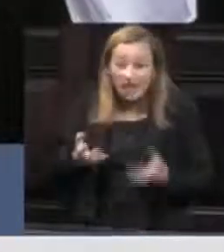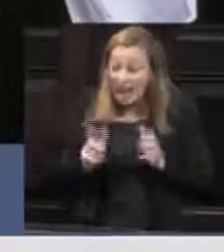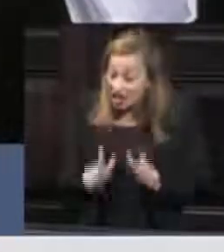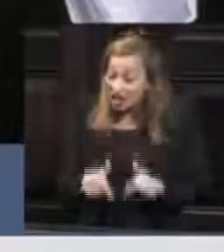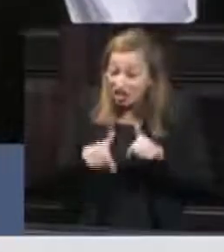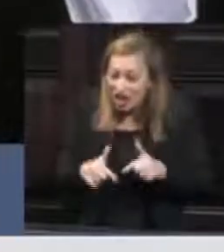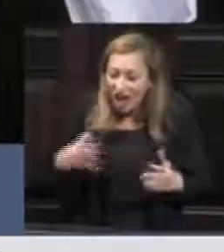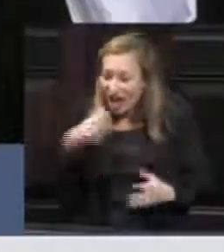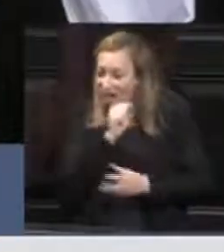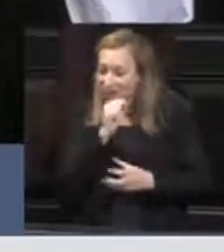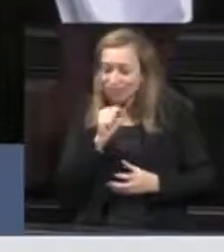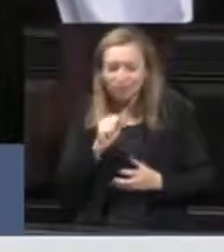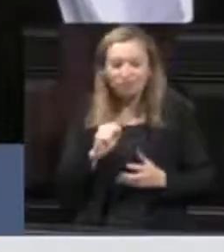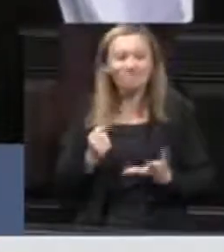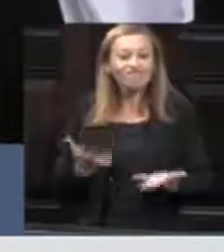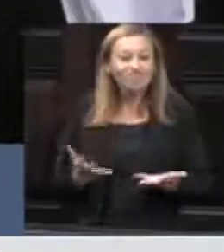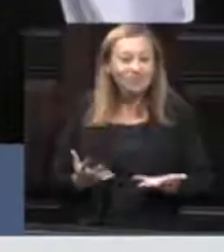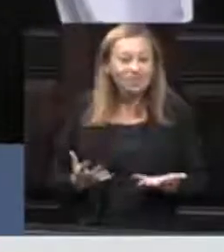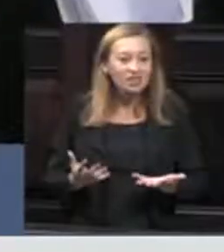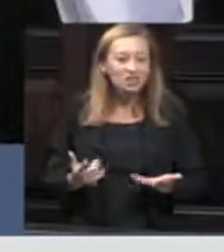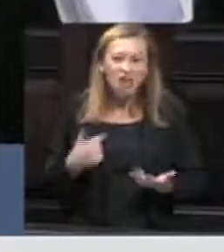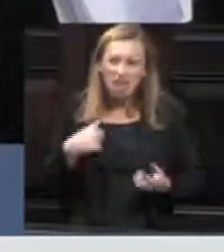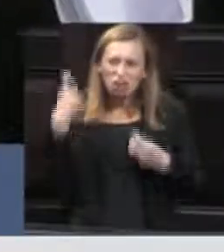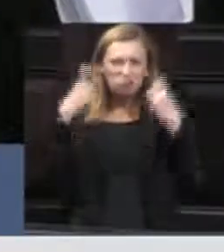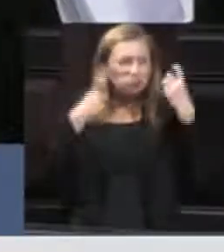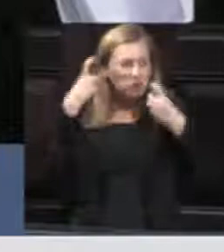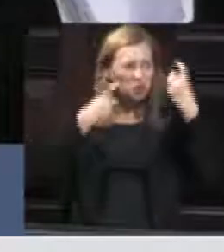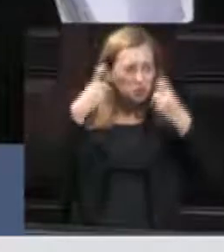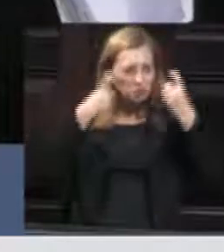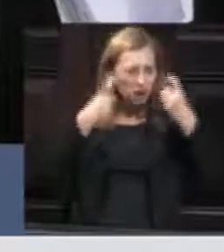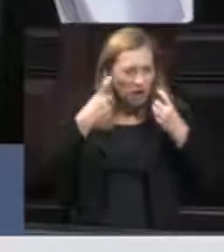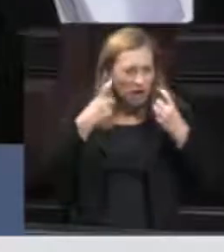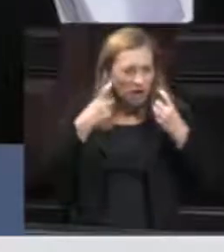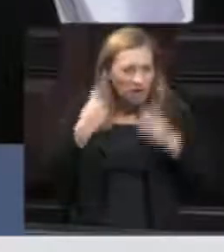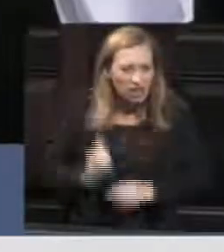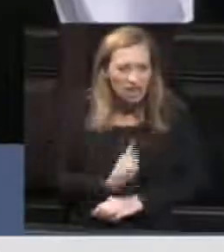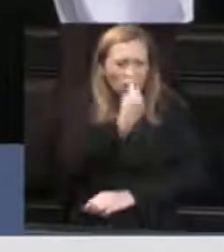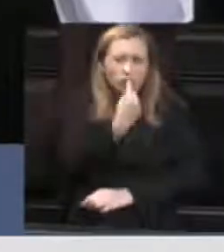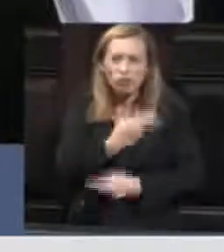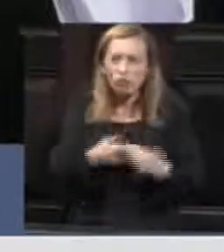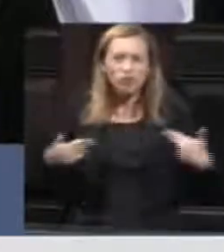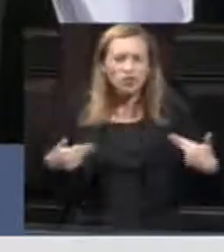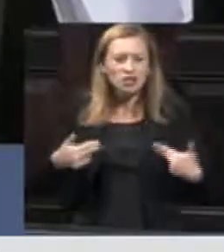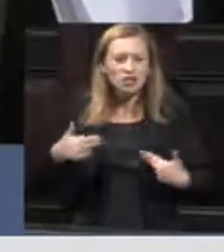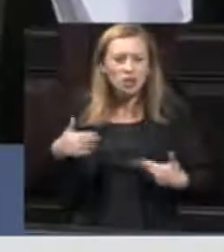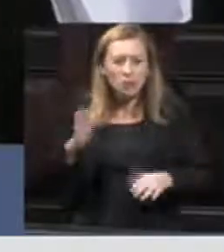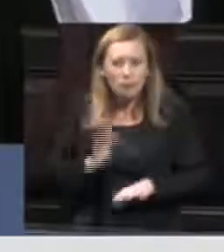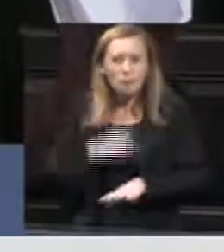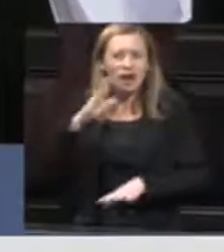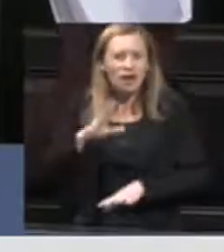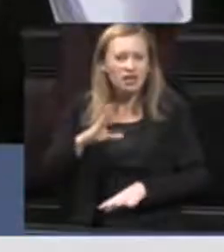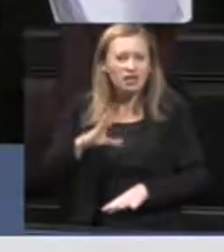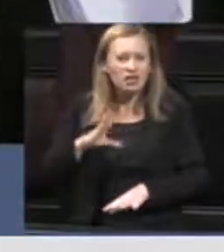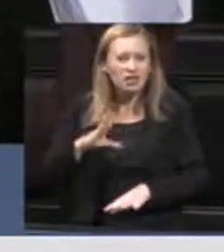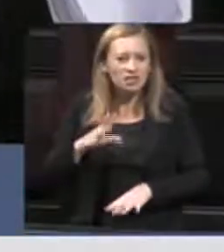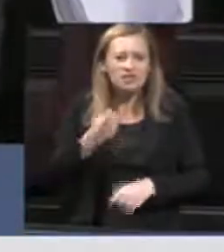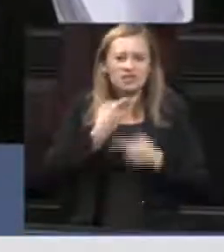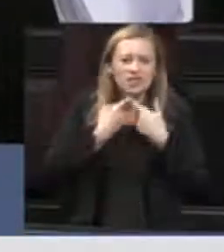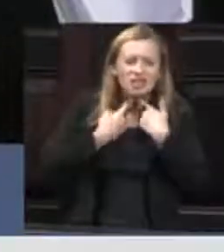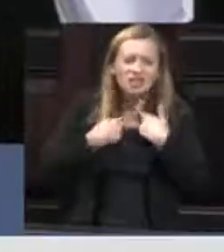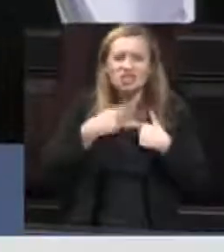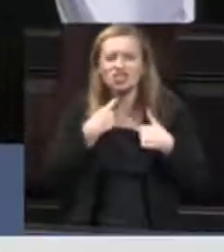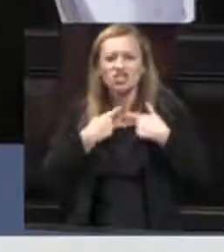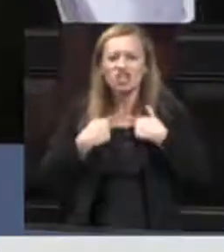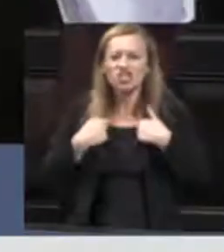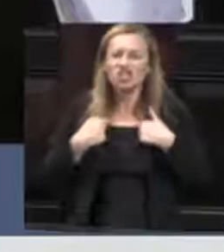estagiário novo, sabe, deputado? Não me preocupar com aquilo, a única coisa que eu mais me aprofundei na minha vida, que eu perdi noites de sono e tudo,